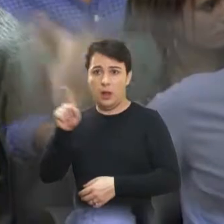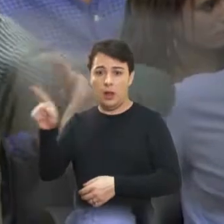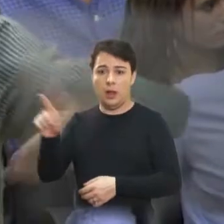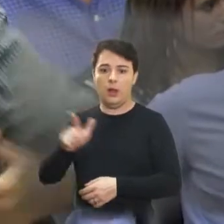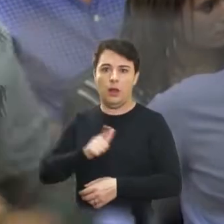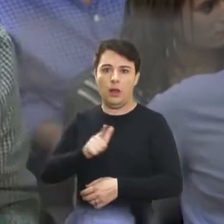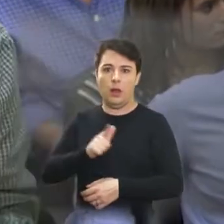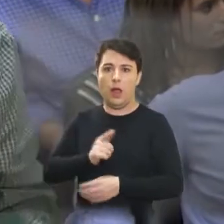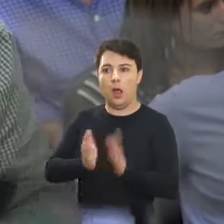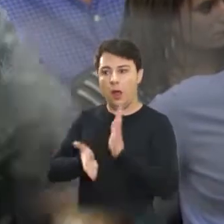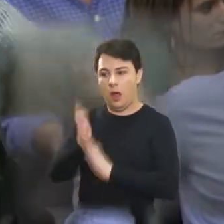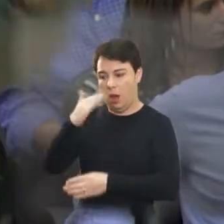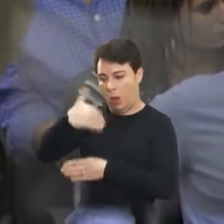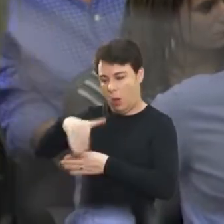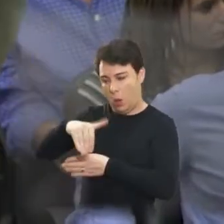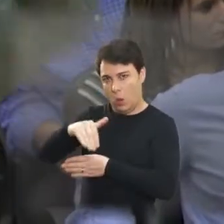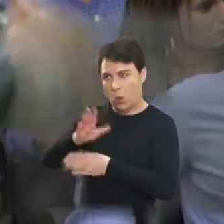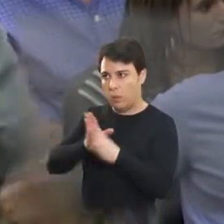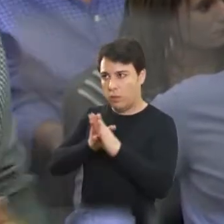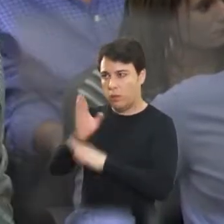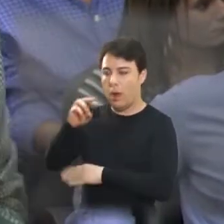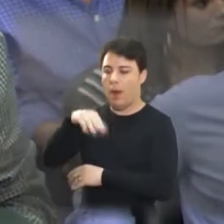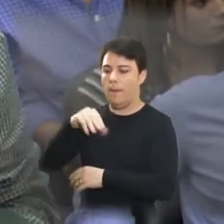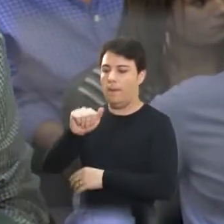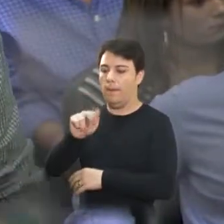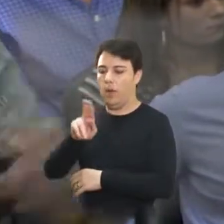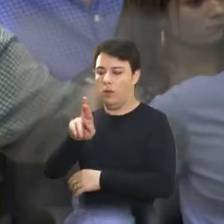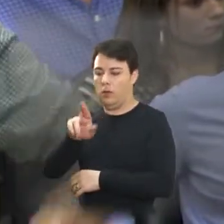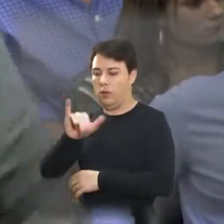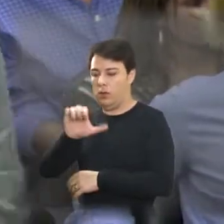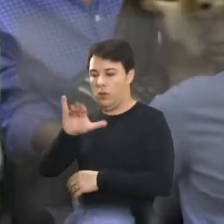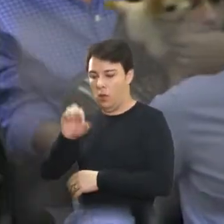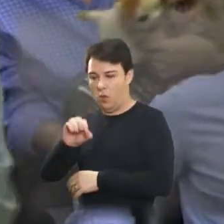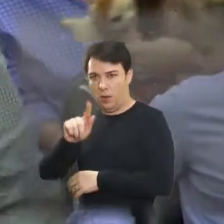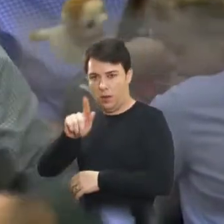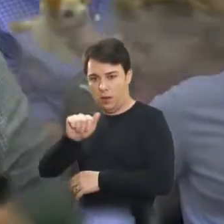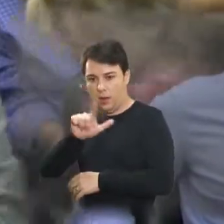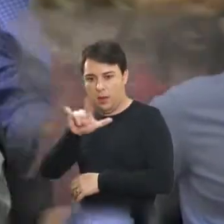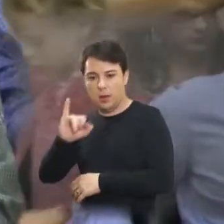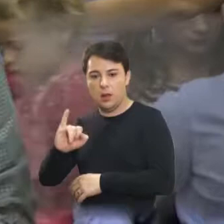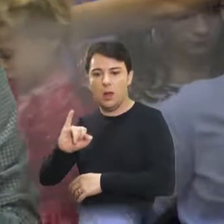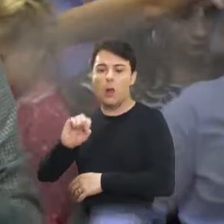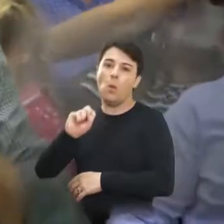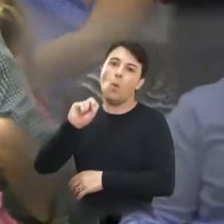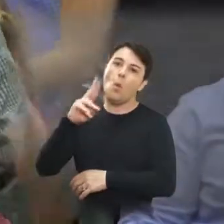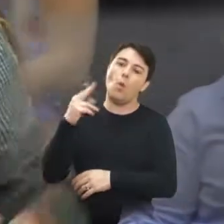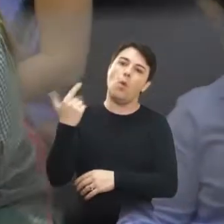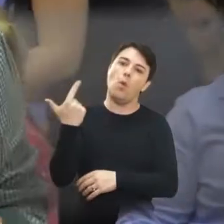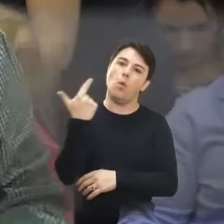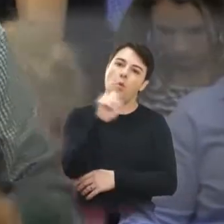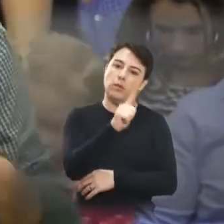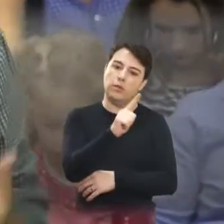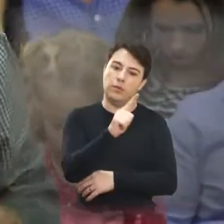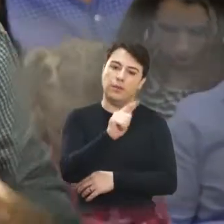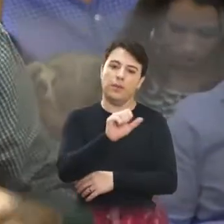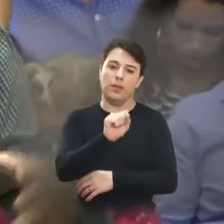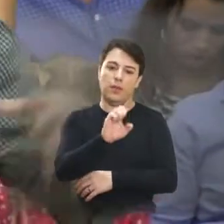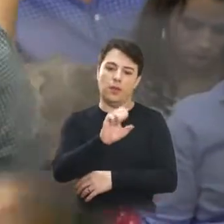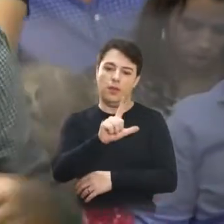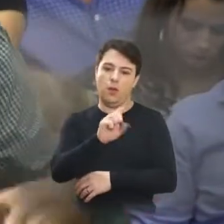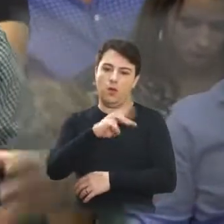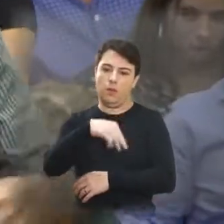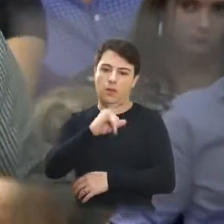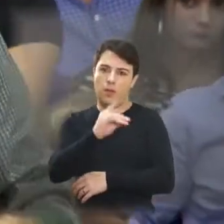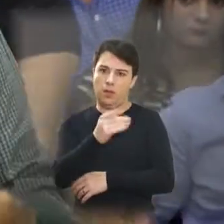sobem para Maurício Gale, para vir para o centro, ou eles vão pela Henrique Lupo e Napoleão Salmidei. Todas essas vias estão